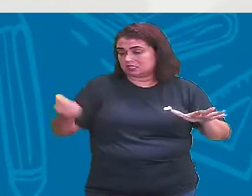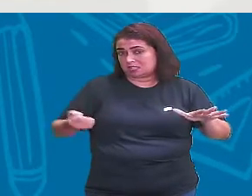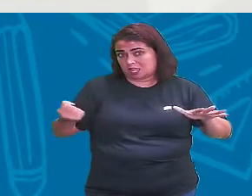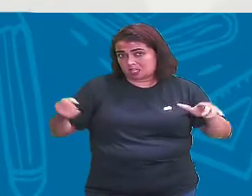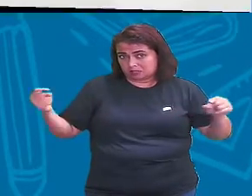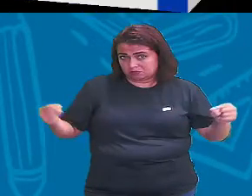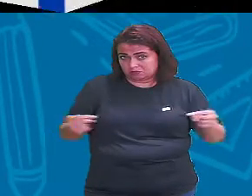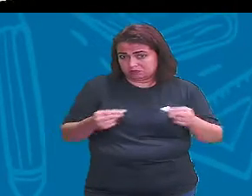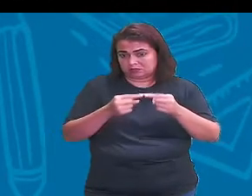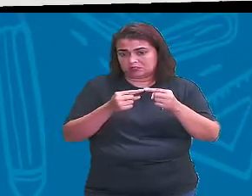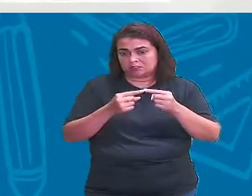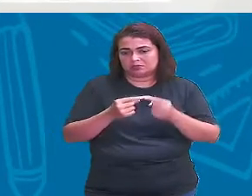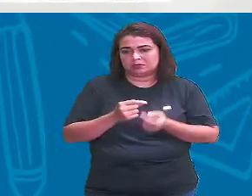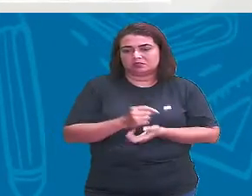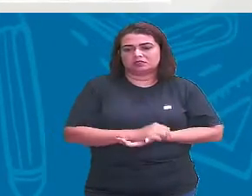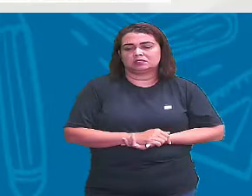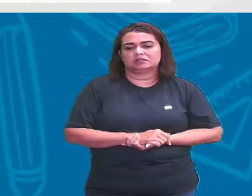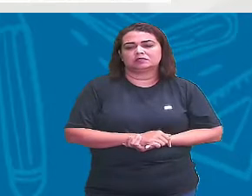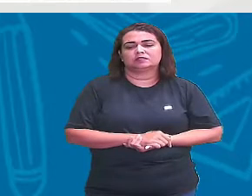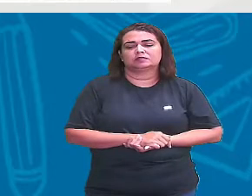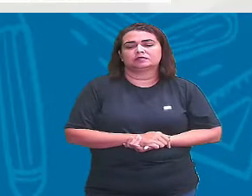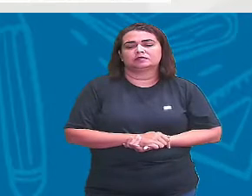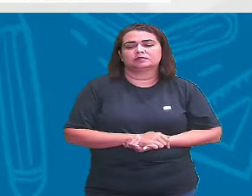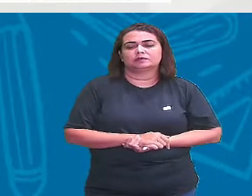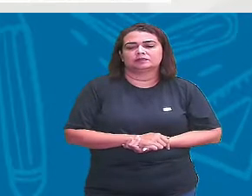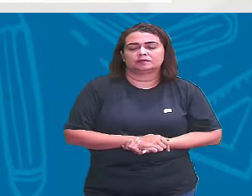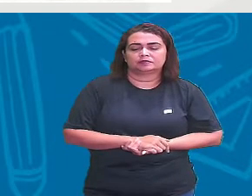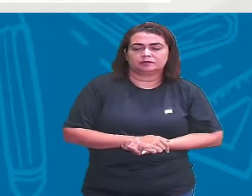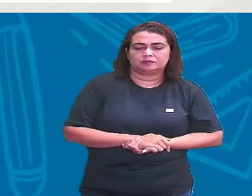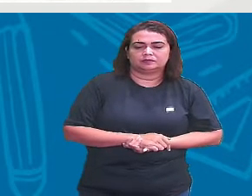lá ver se sobra carrinho ou se sobra criança. Vê